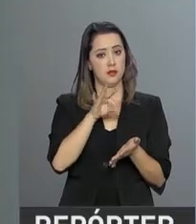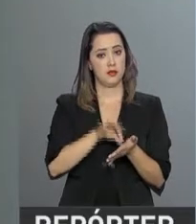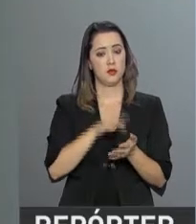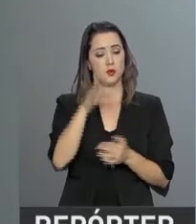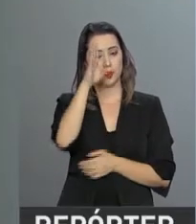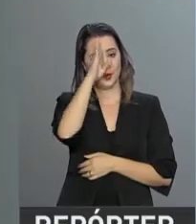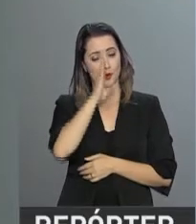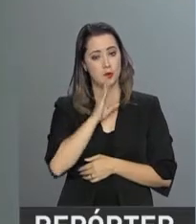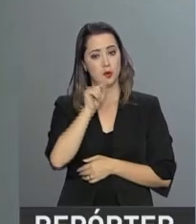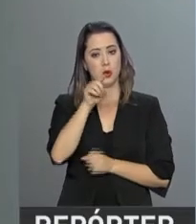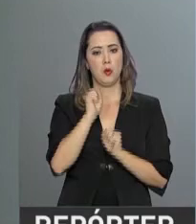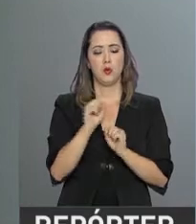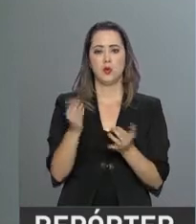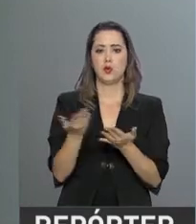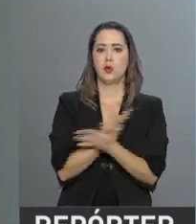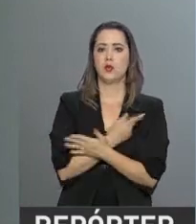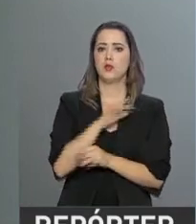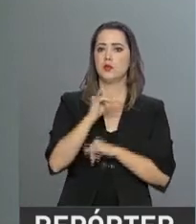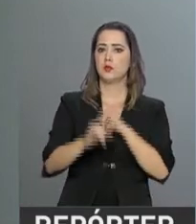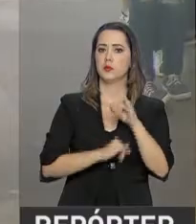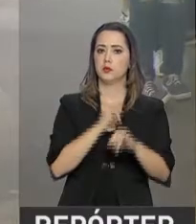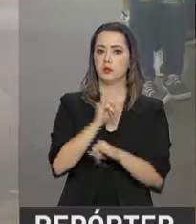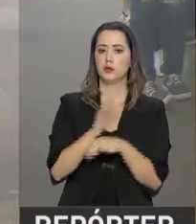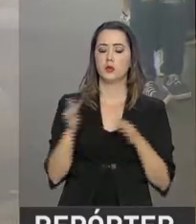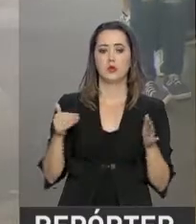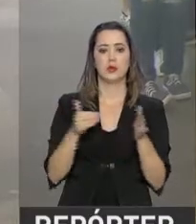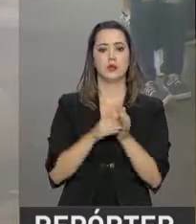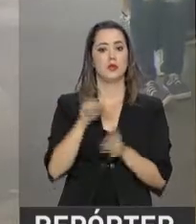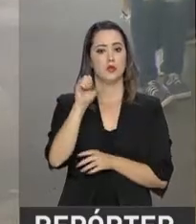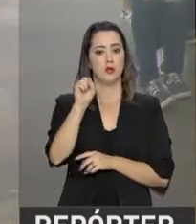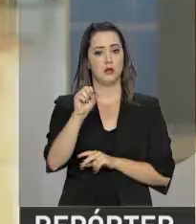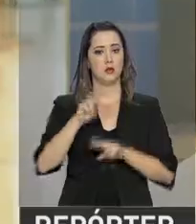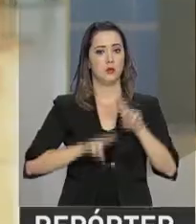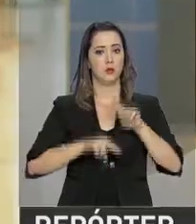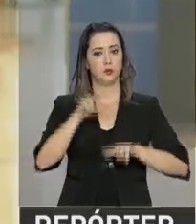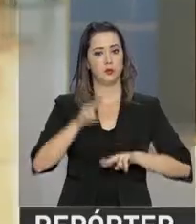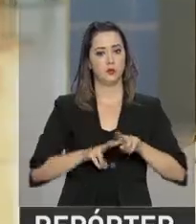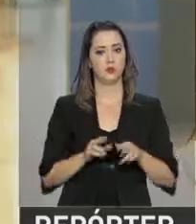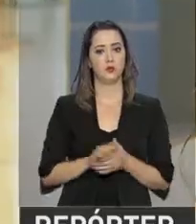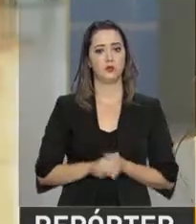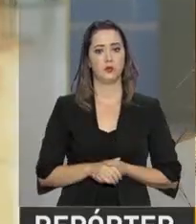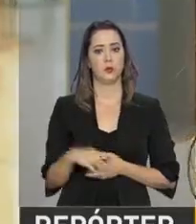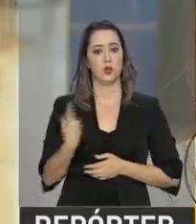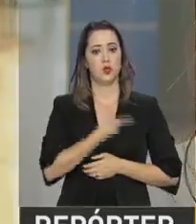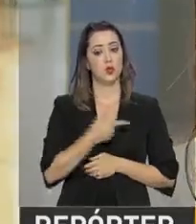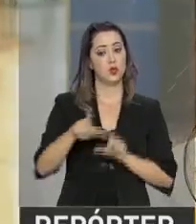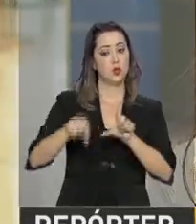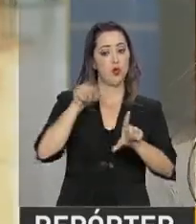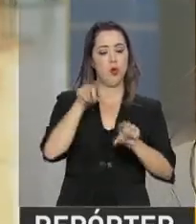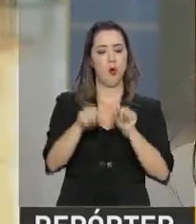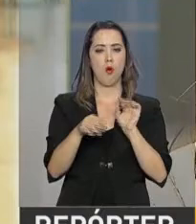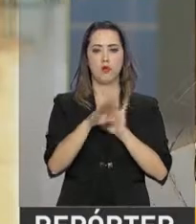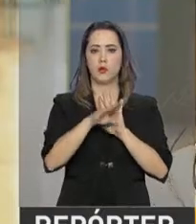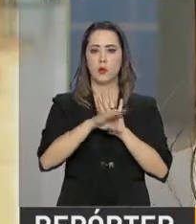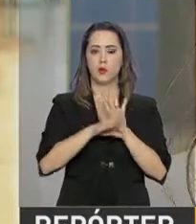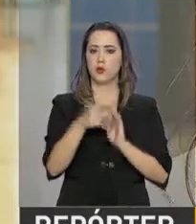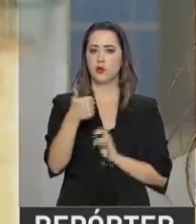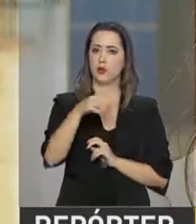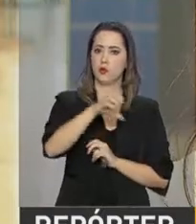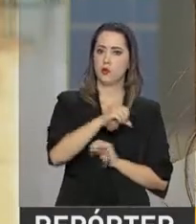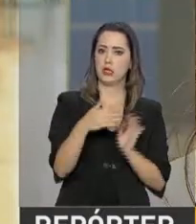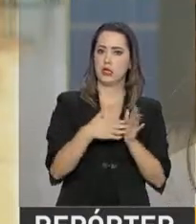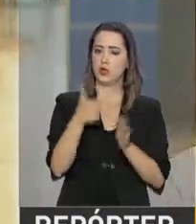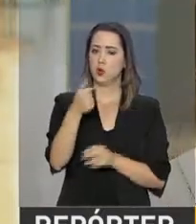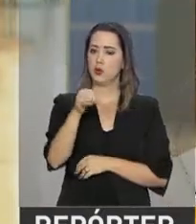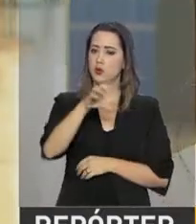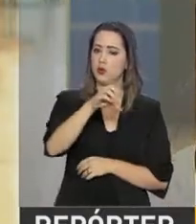são gratuitas e podem ser feitas pela internet até 8 de junho. A ideia é que a gente selecione projetos para 2019 e